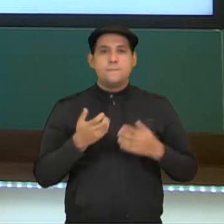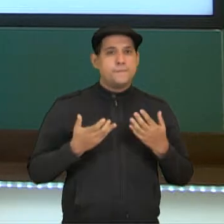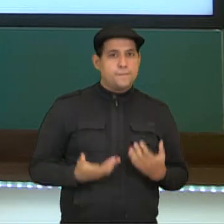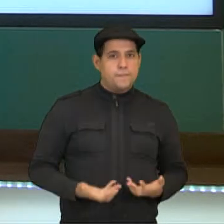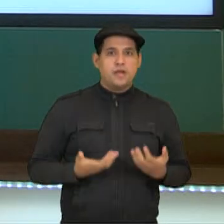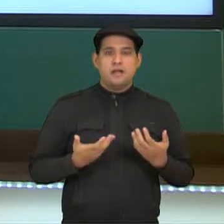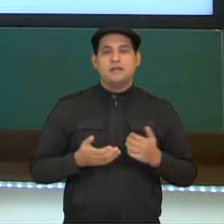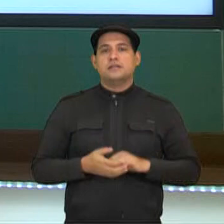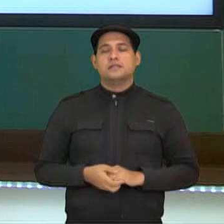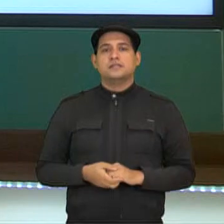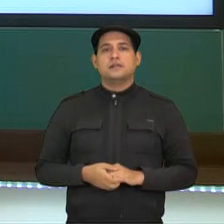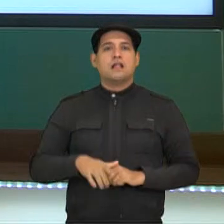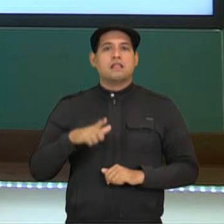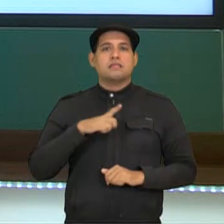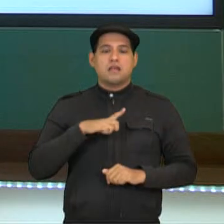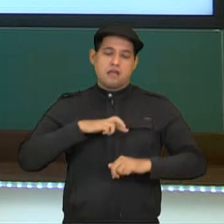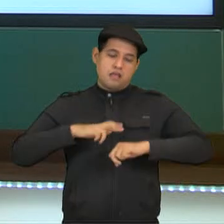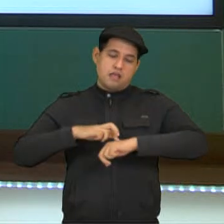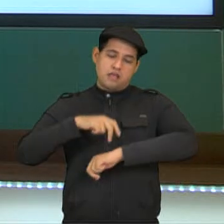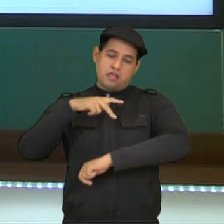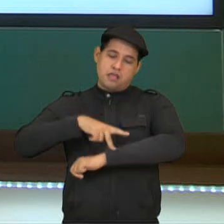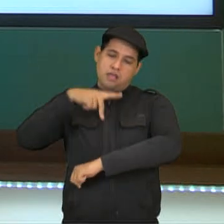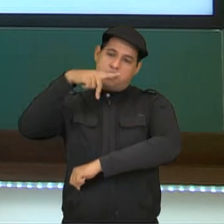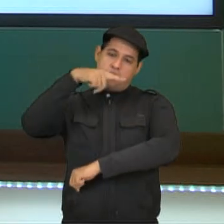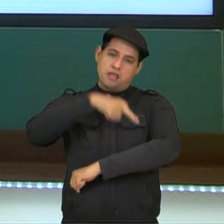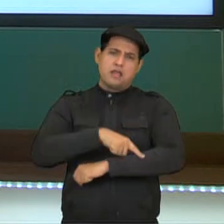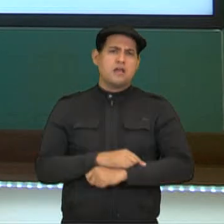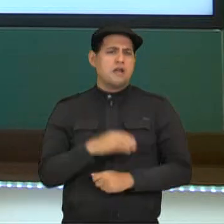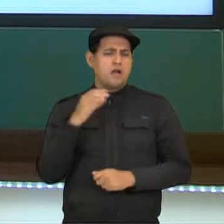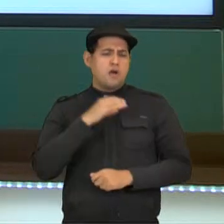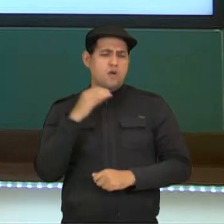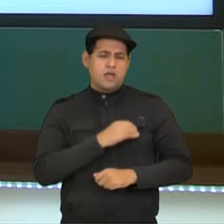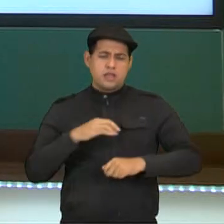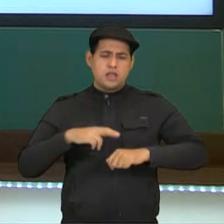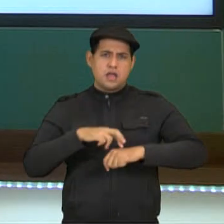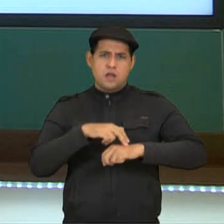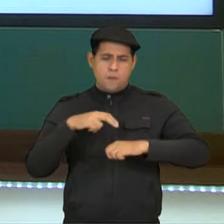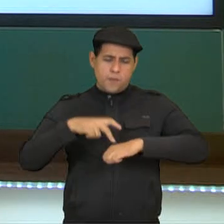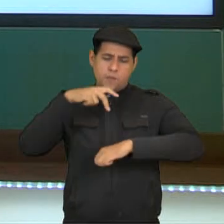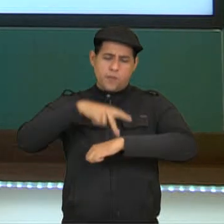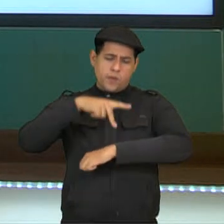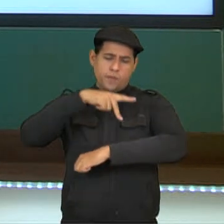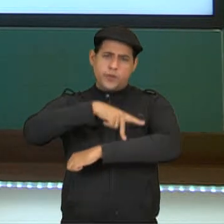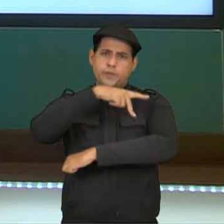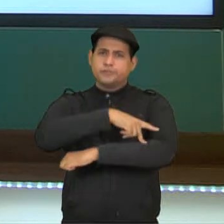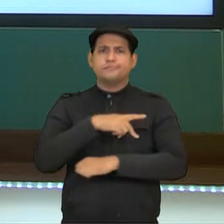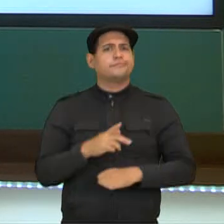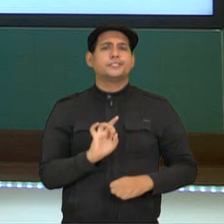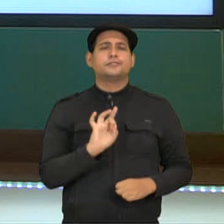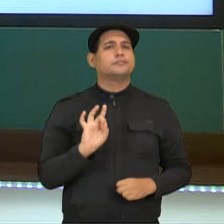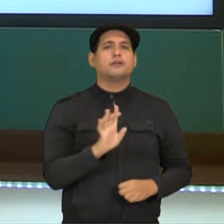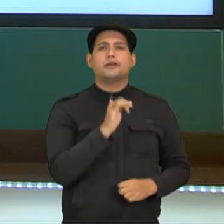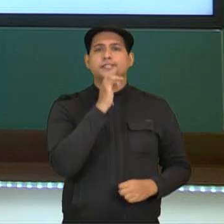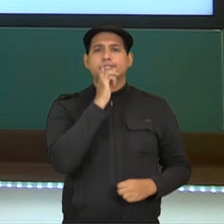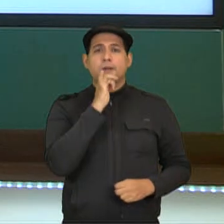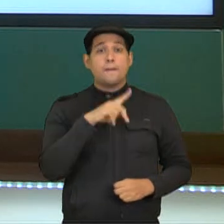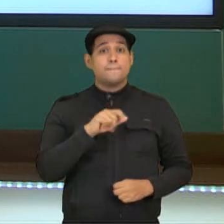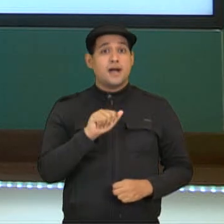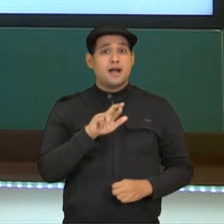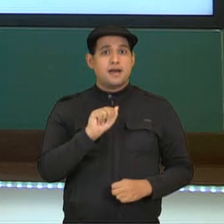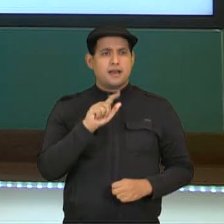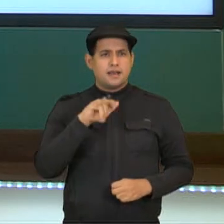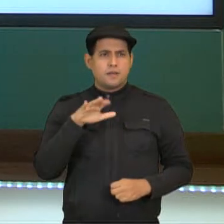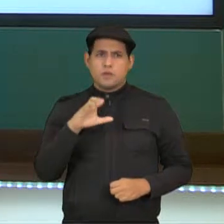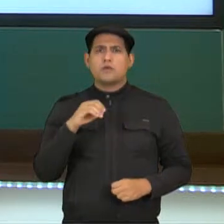né? O salto em altura, corrida com barreiras, né? Aqui a gente está falando, não tem só o paralímpico, né?